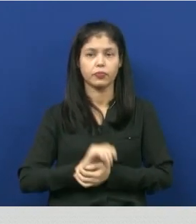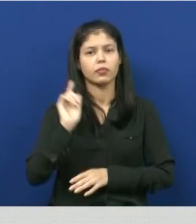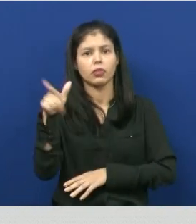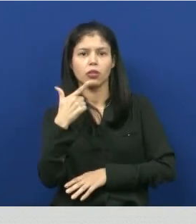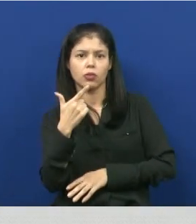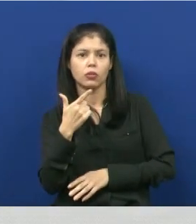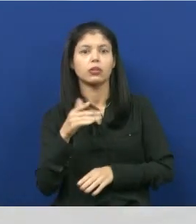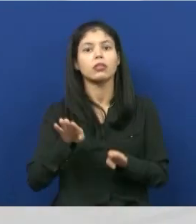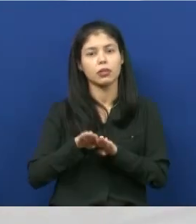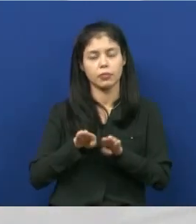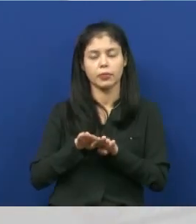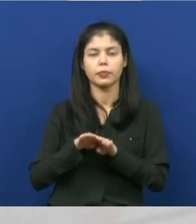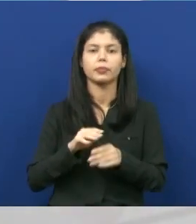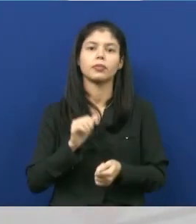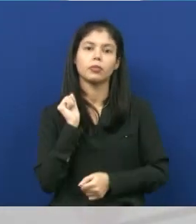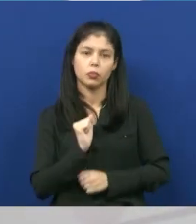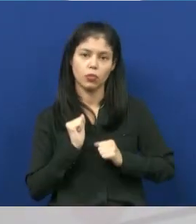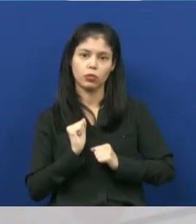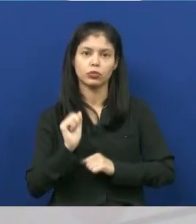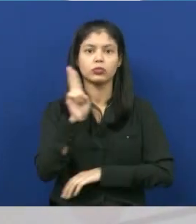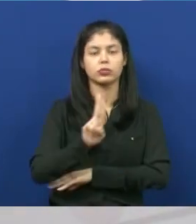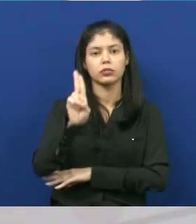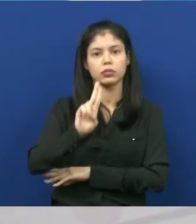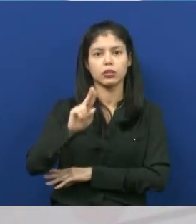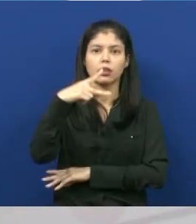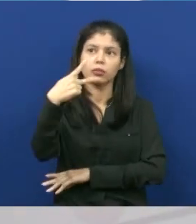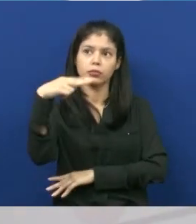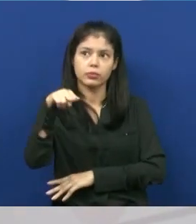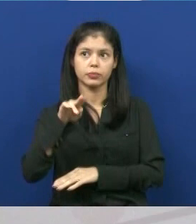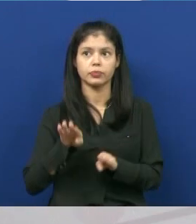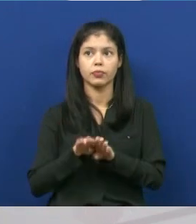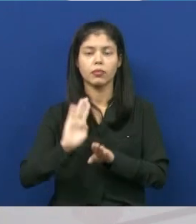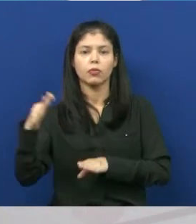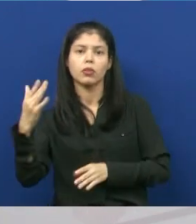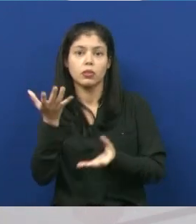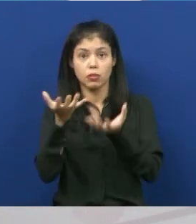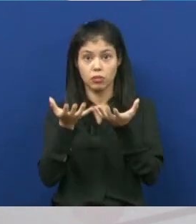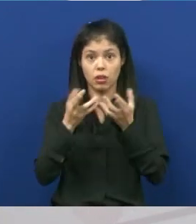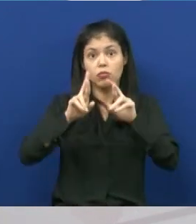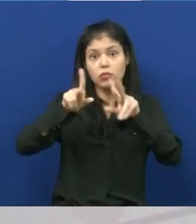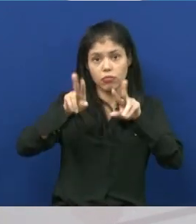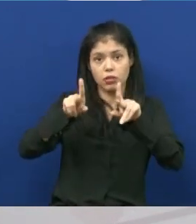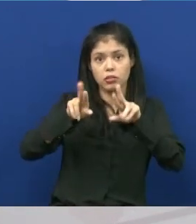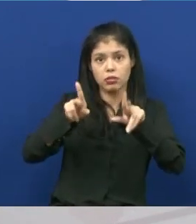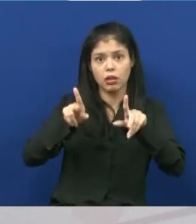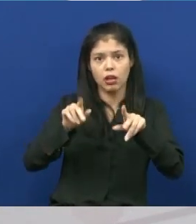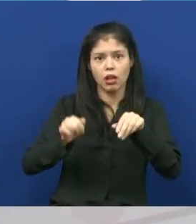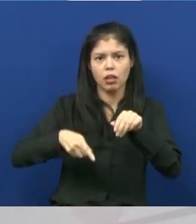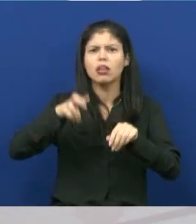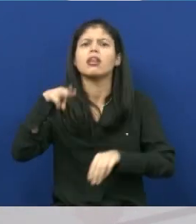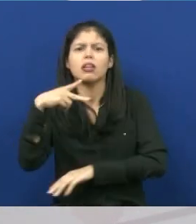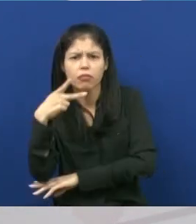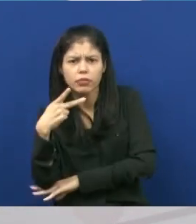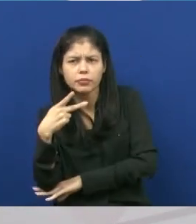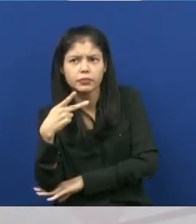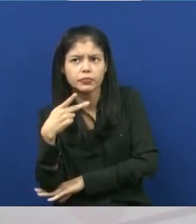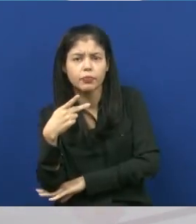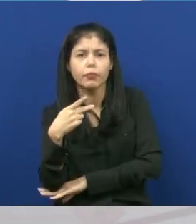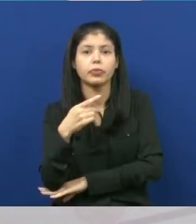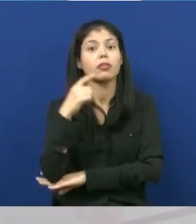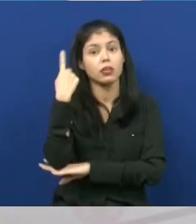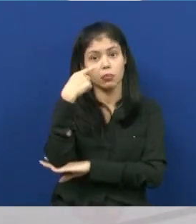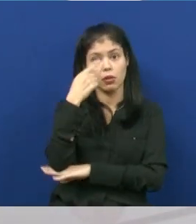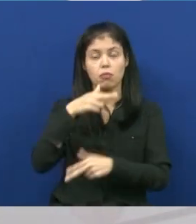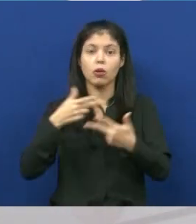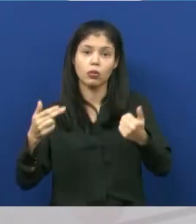Outra situação que eu posso utilizar meus pronomes pessoais em espanhol, quando eu quero diferenciar quem é que está falando. Em